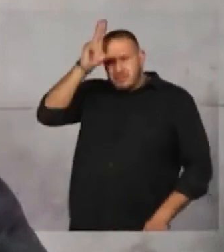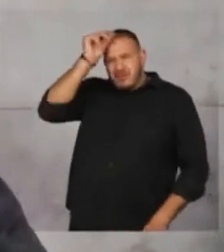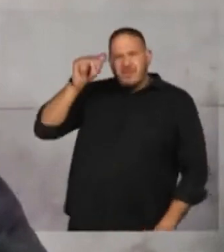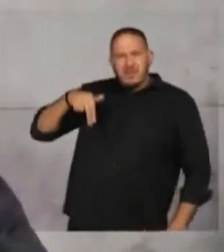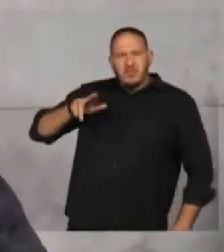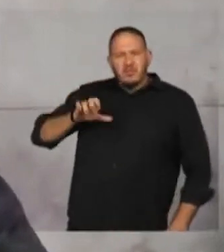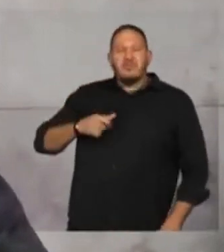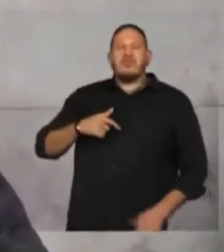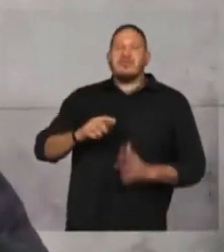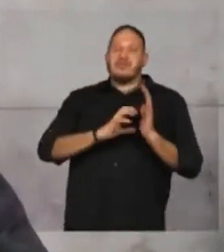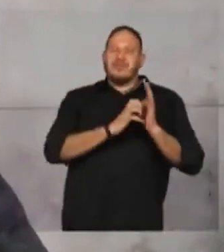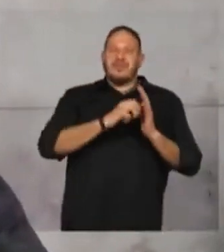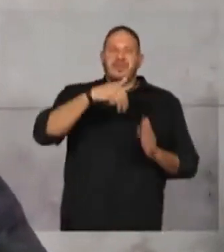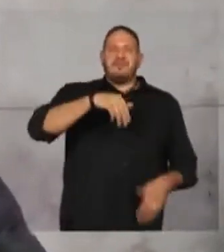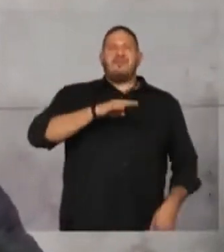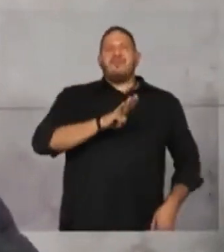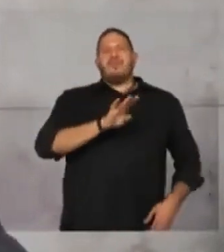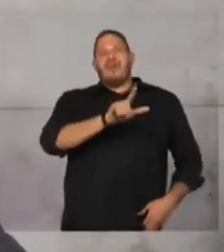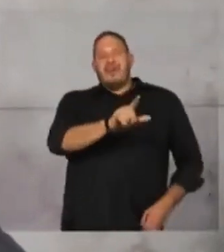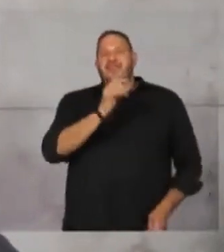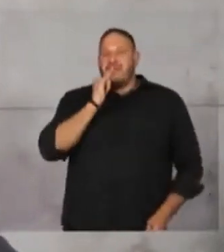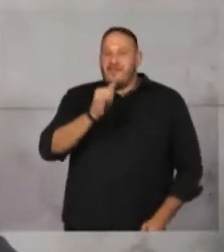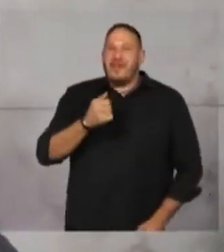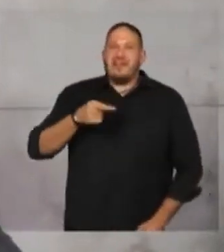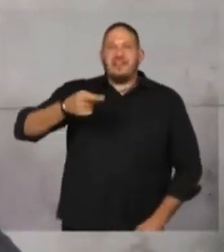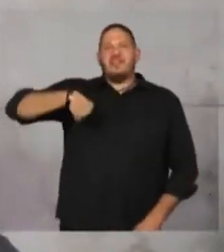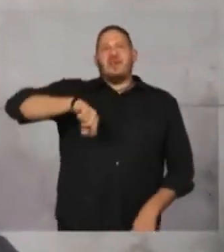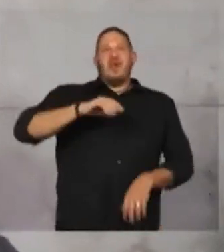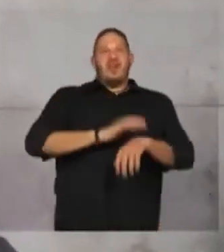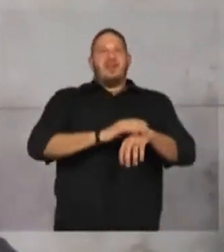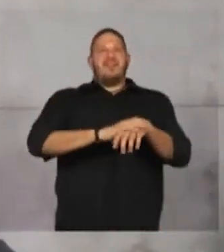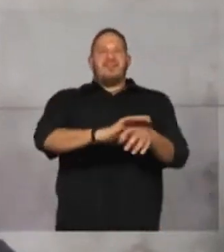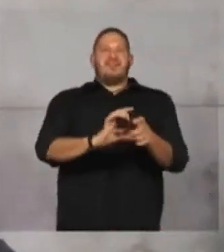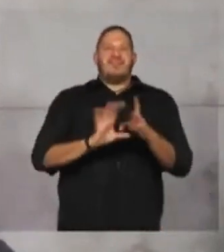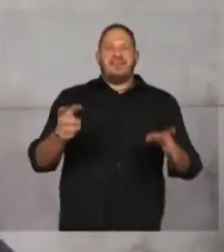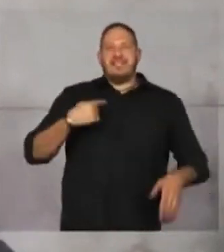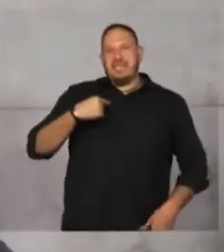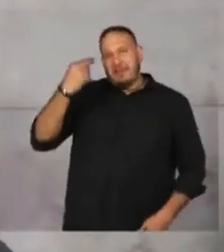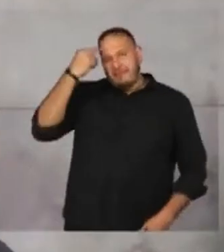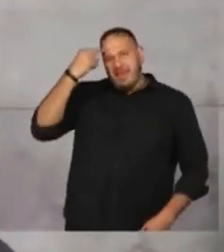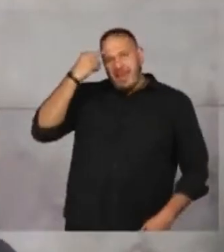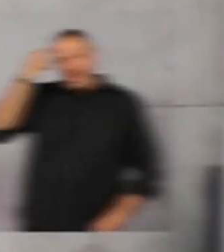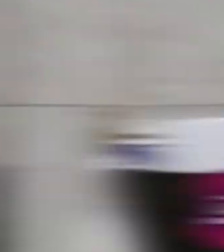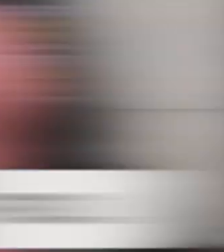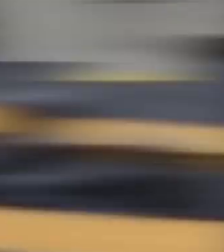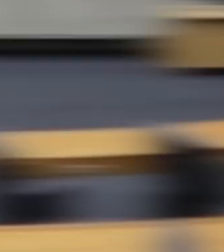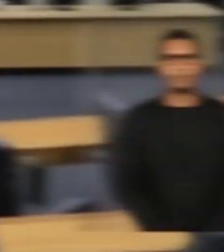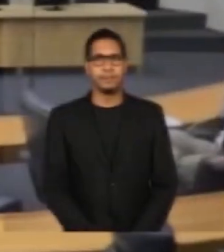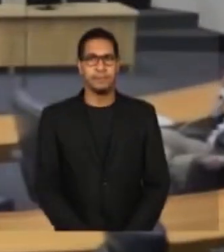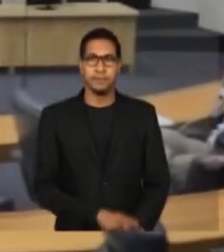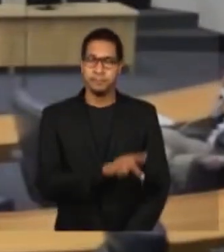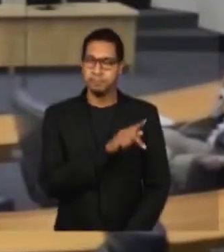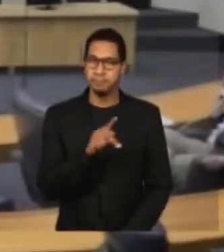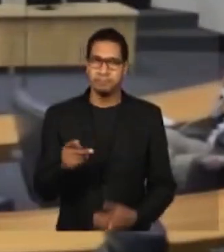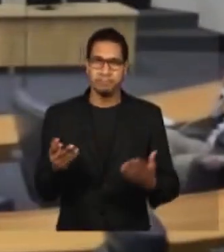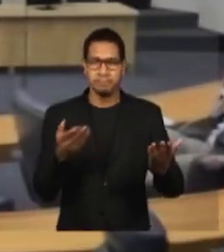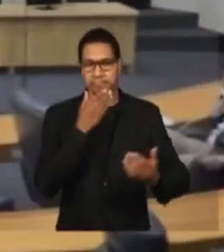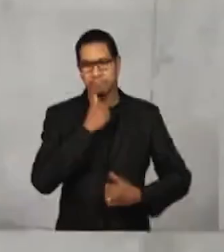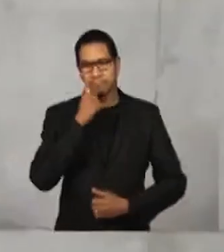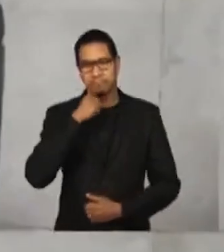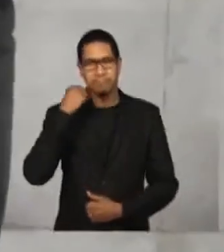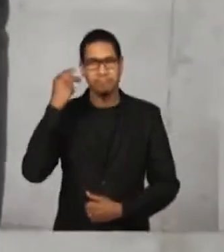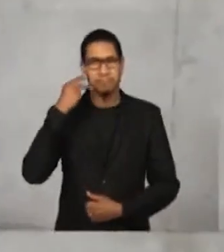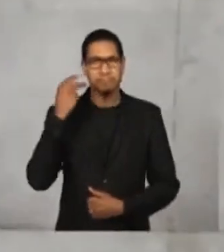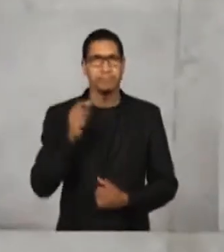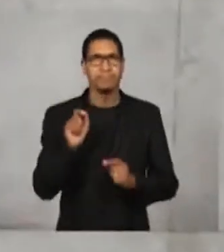que o MBL goste muito de dizer que é independente e que pensa na austeridade do serviço público. Senhor presidente, senhores